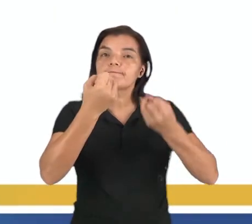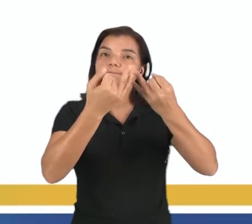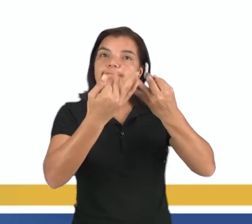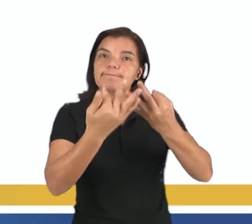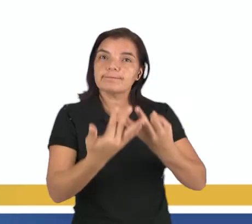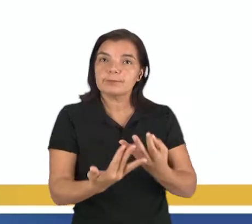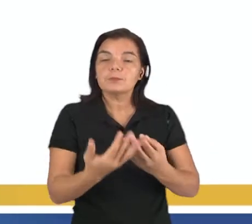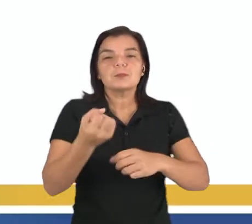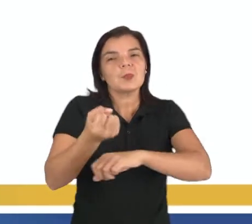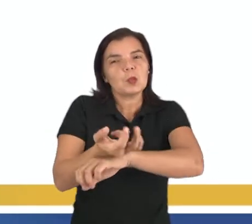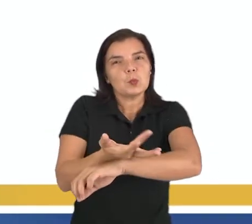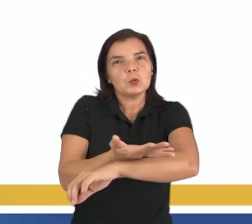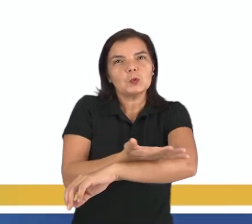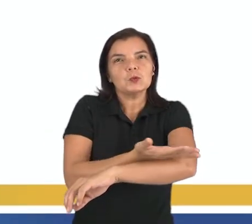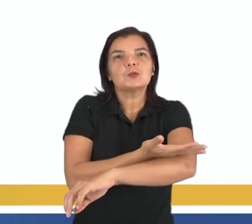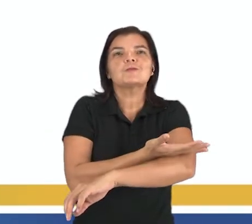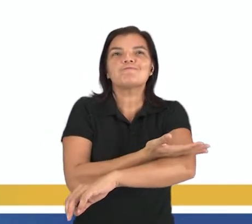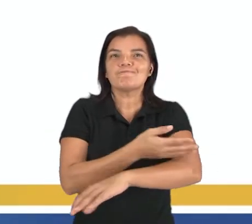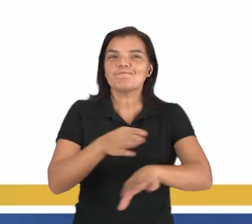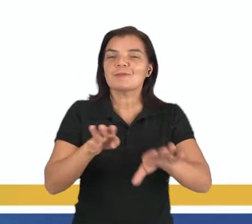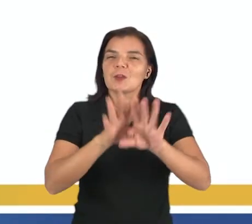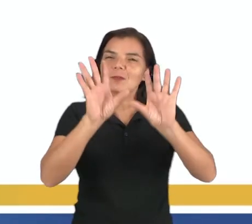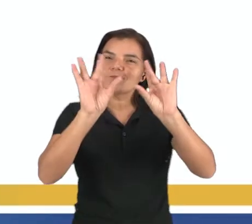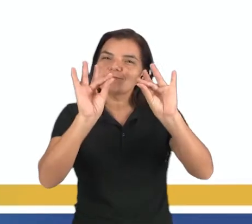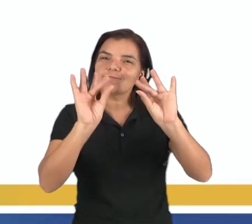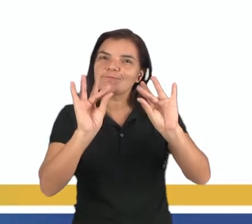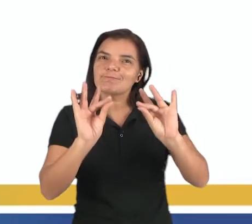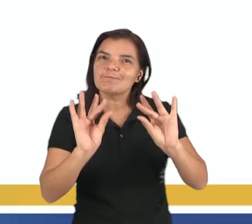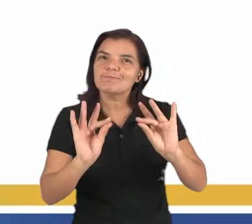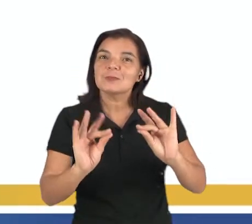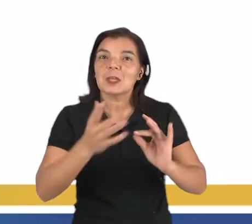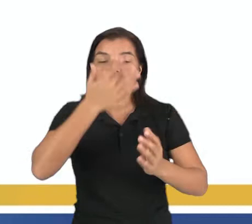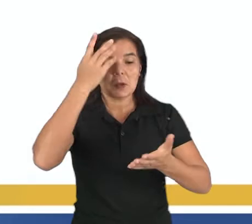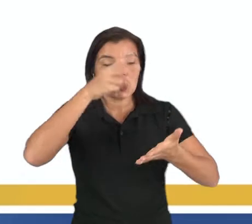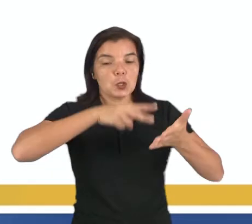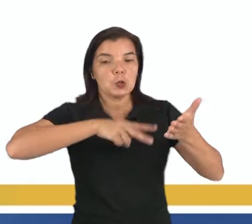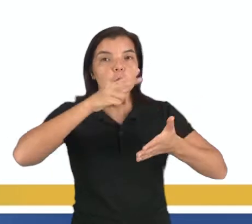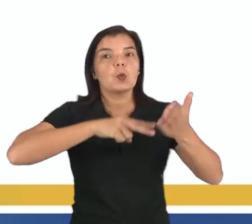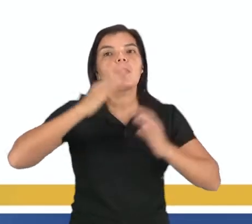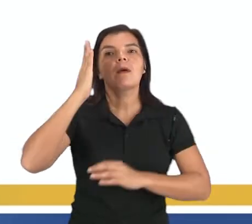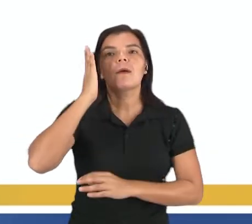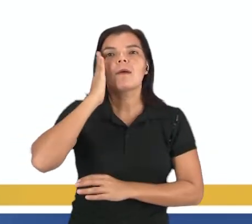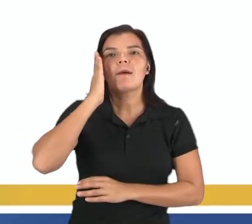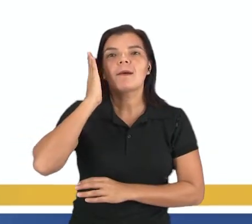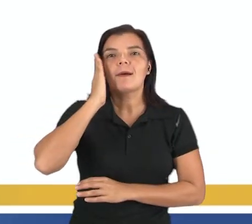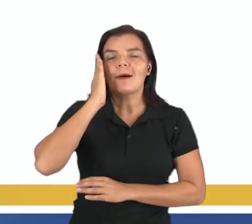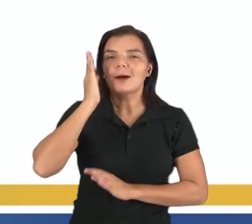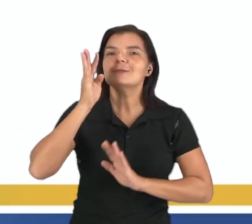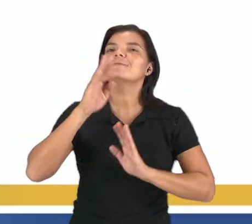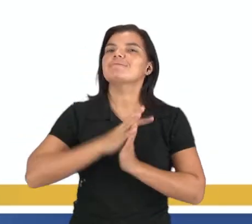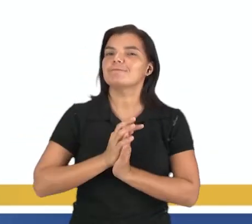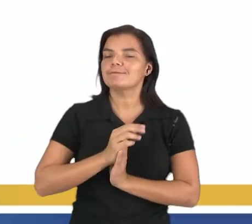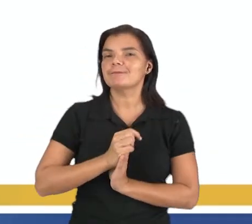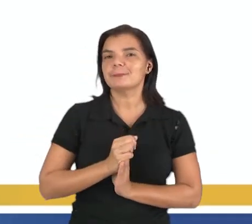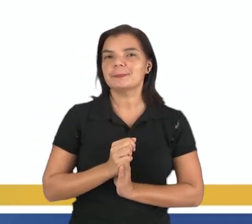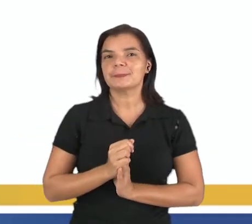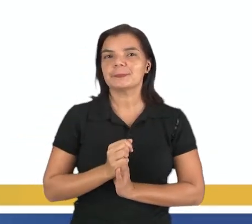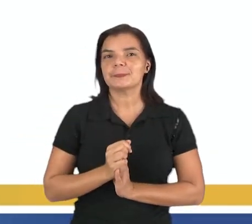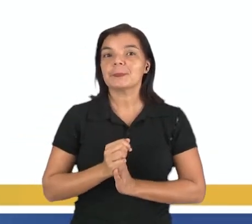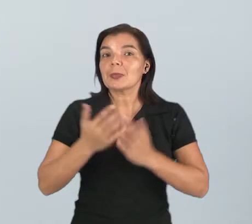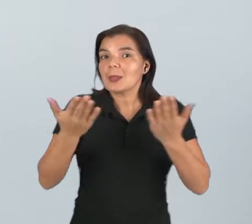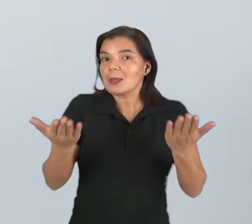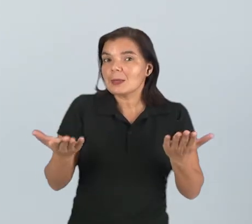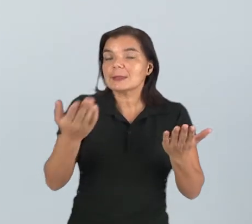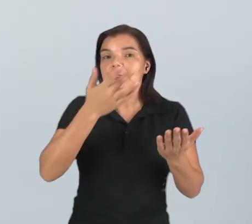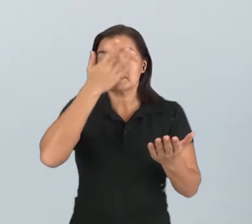seu relato muitas emoções e riqueza de detalhes para que seu leitor compreenda a história.